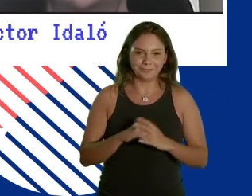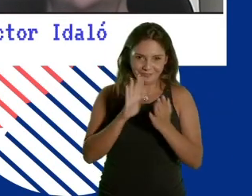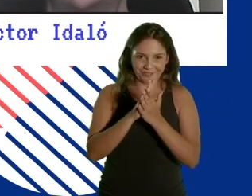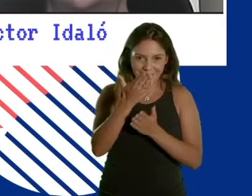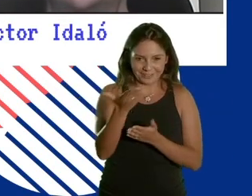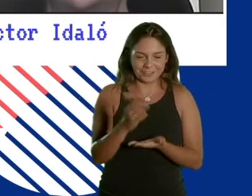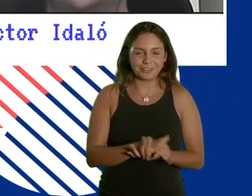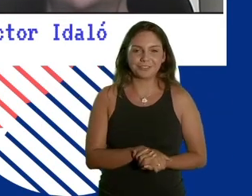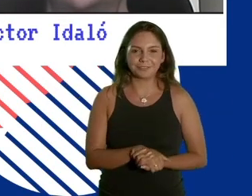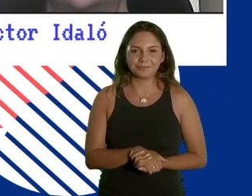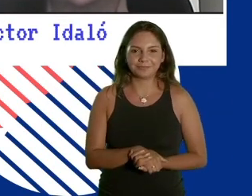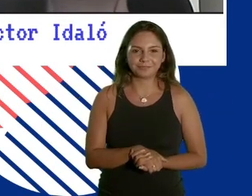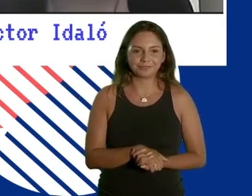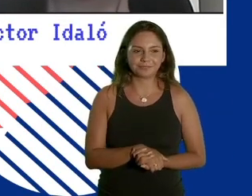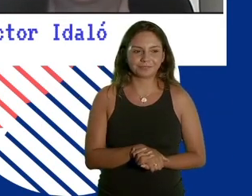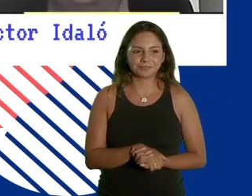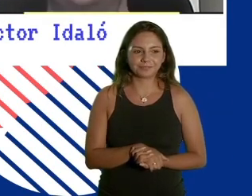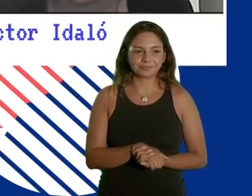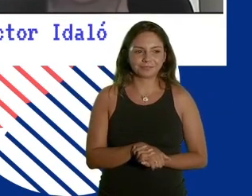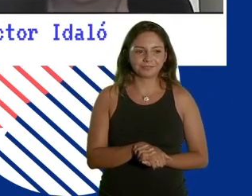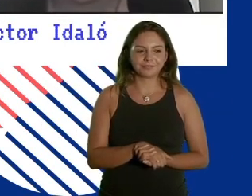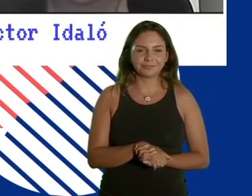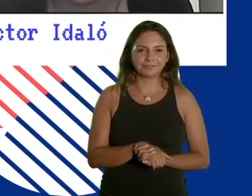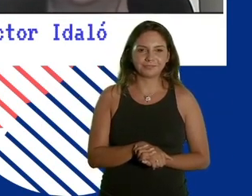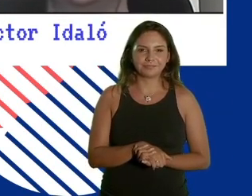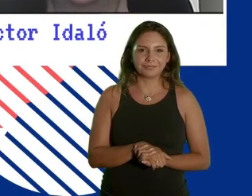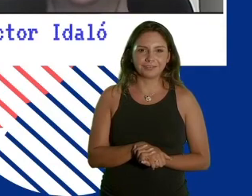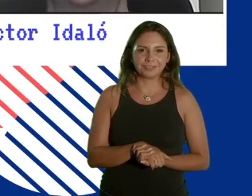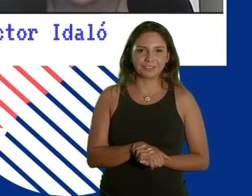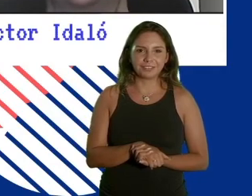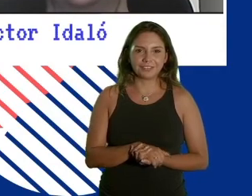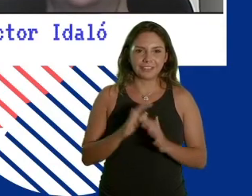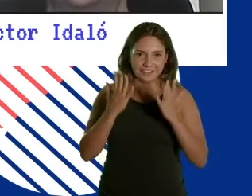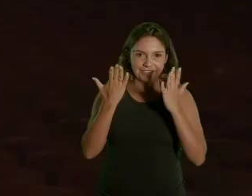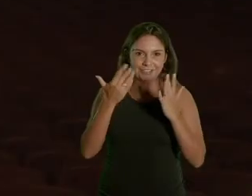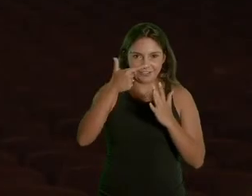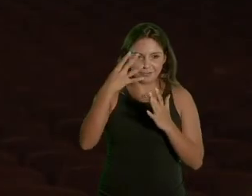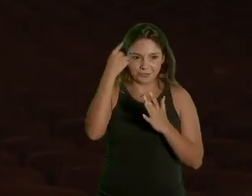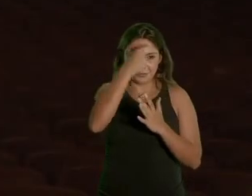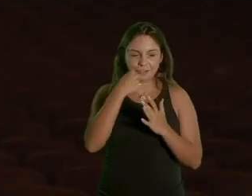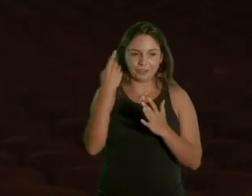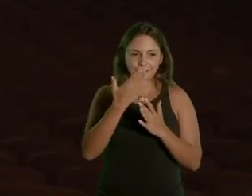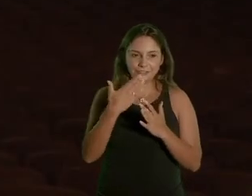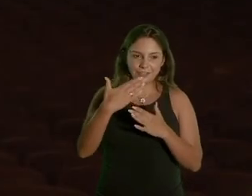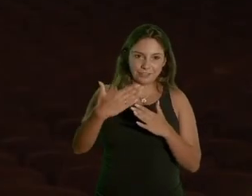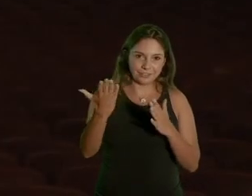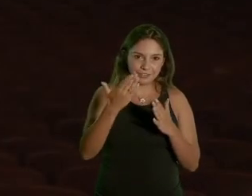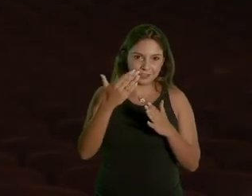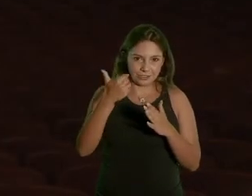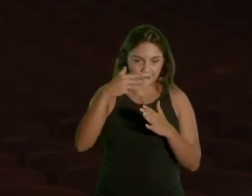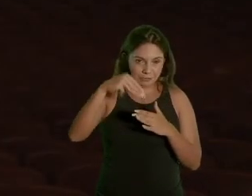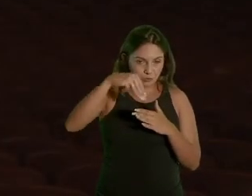aplaudindo, que é o que vocês merecem. Vejam obrigada. Só, obrigada. Nós estamos no festival ininterrupto, 24 horas. Nós vamos terminar daqui a